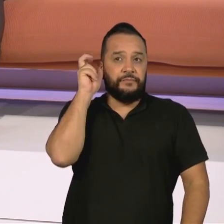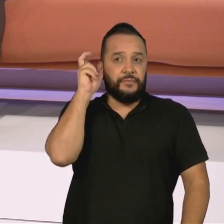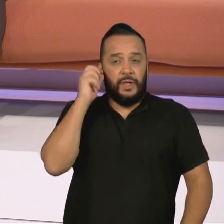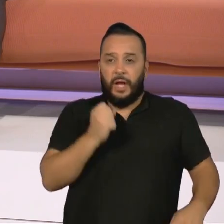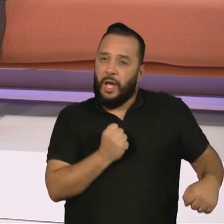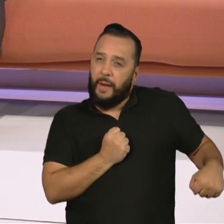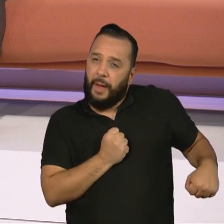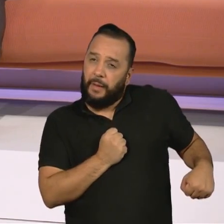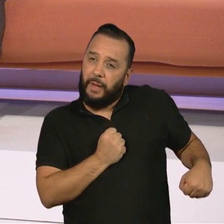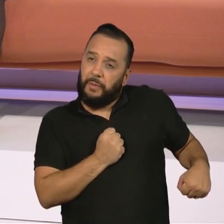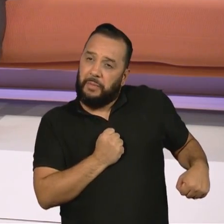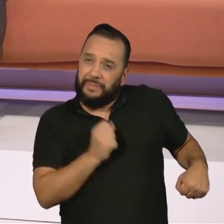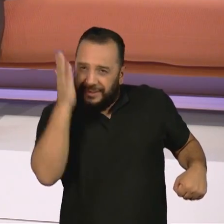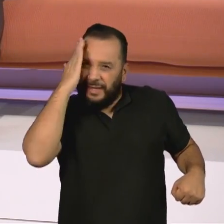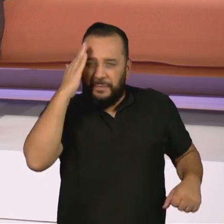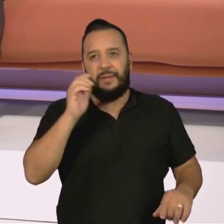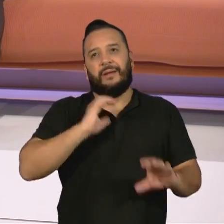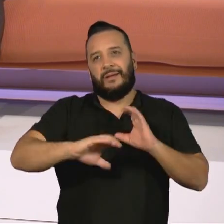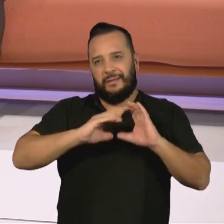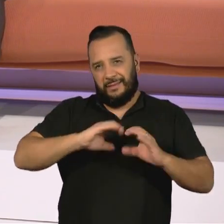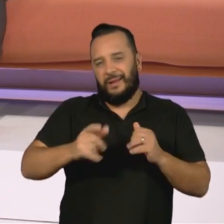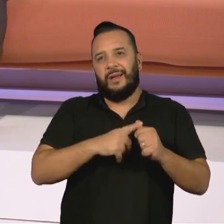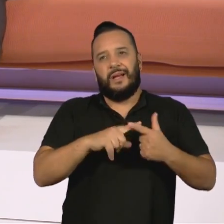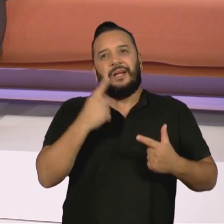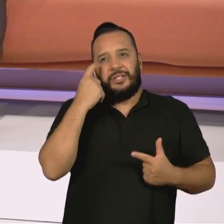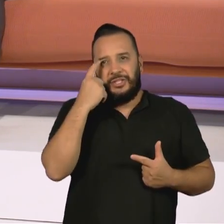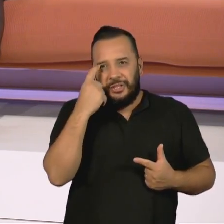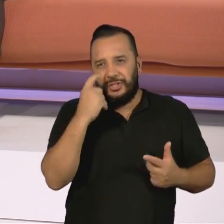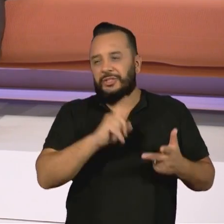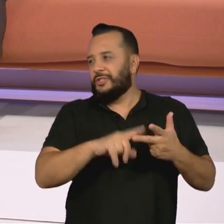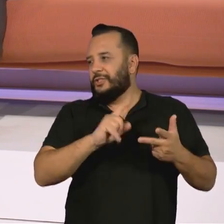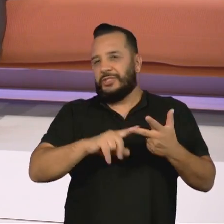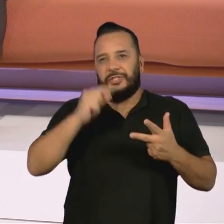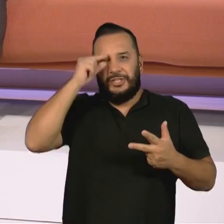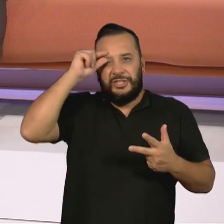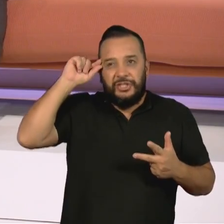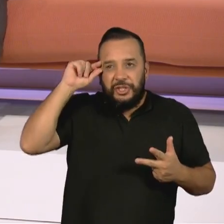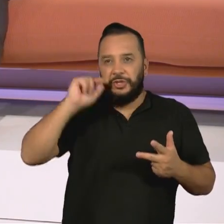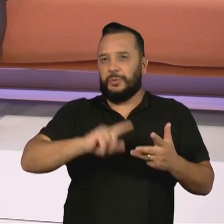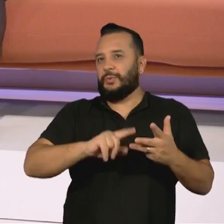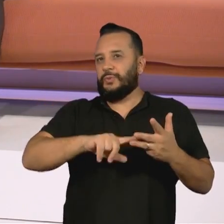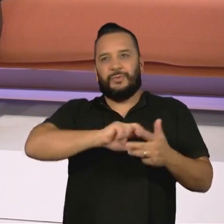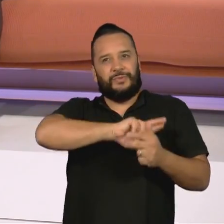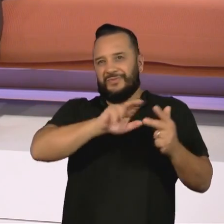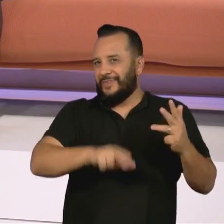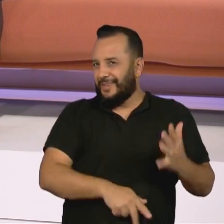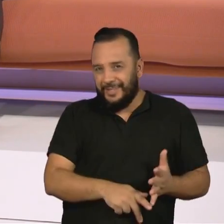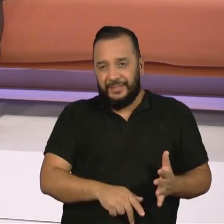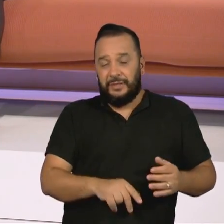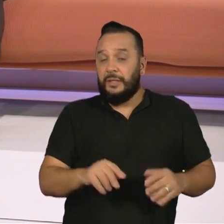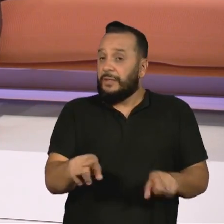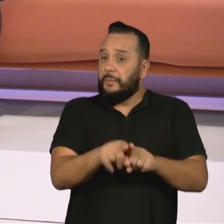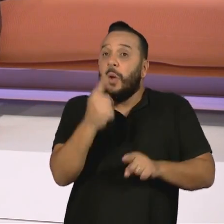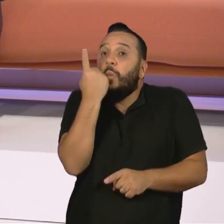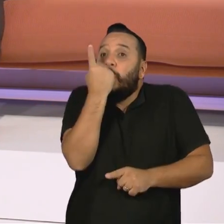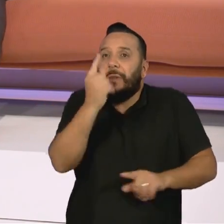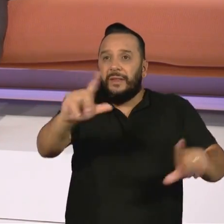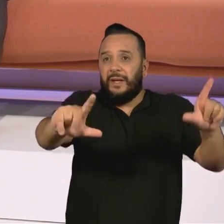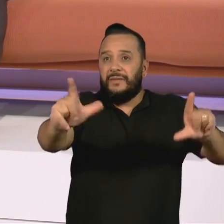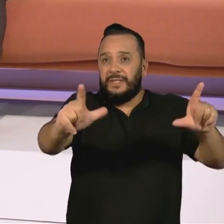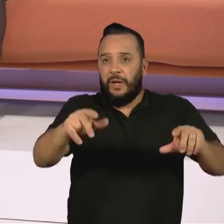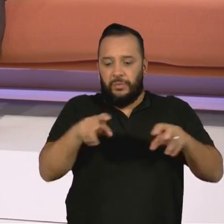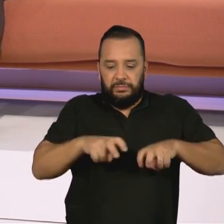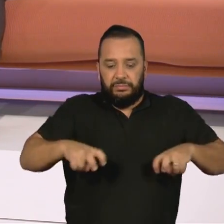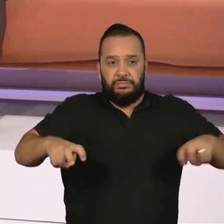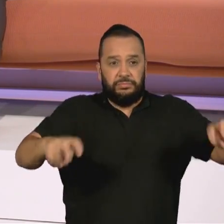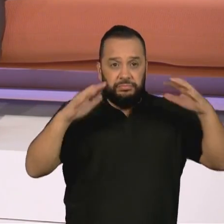gente sabia as músicas do Roberto Carlos, do Chico, do Gil. Enfim, a gente ouvia as músicas e a família inteira ouvia. Tinha uma televisão só, que ficava na sala, e você via o Jornal